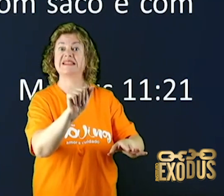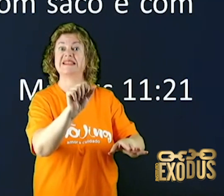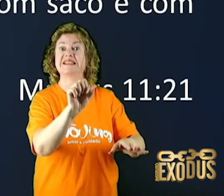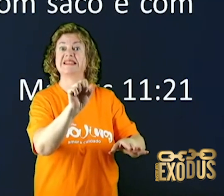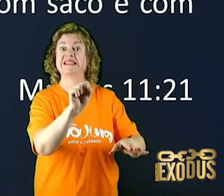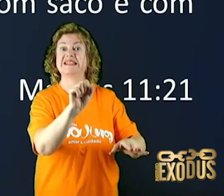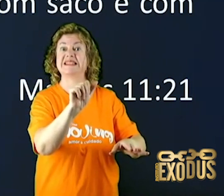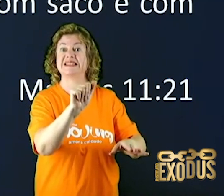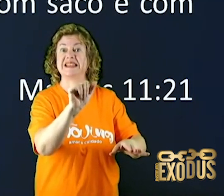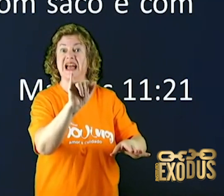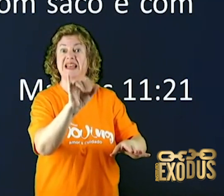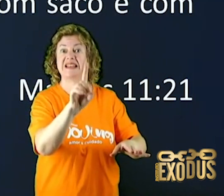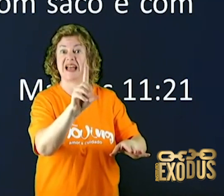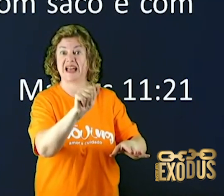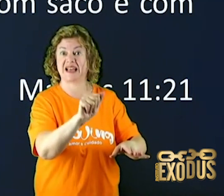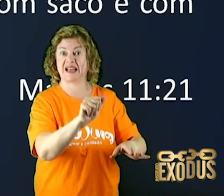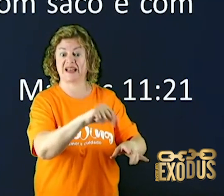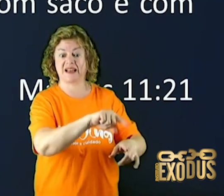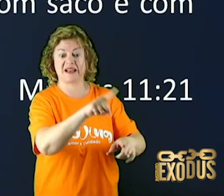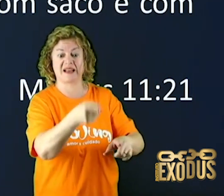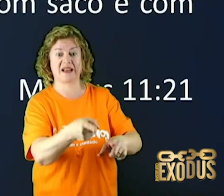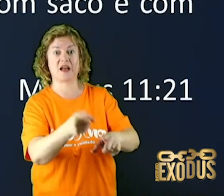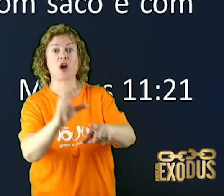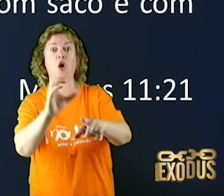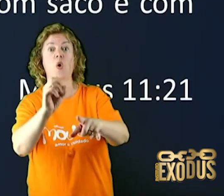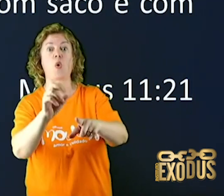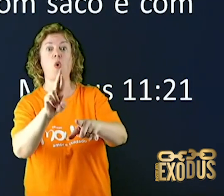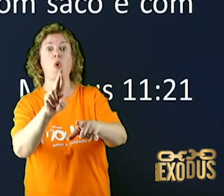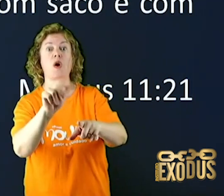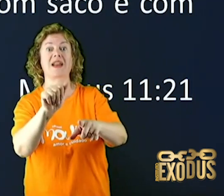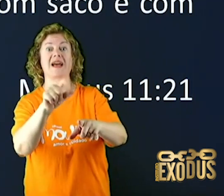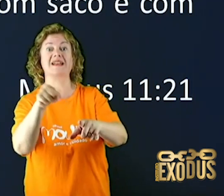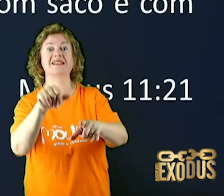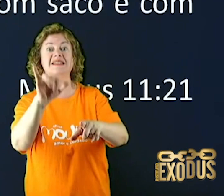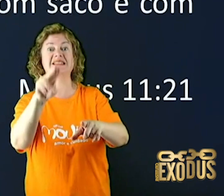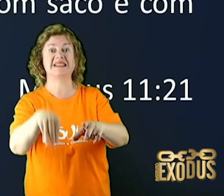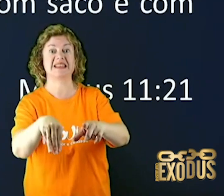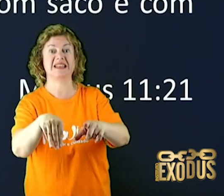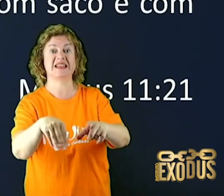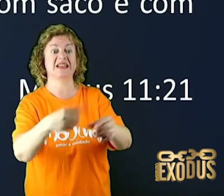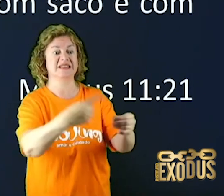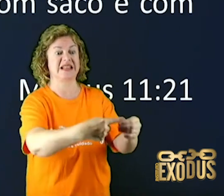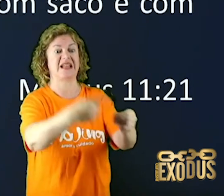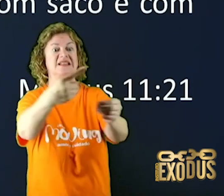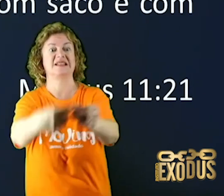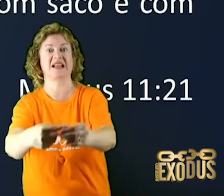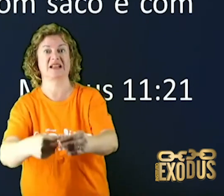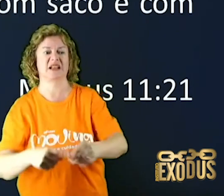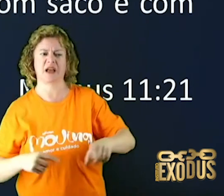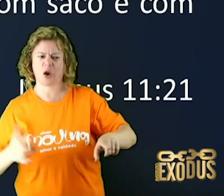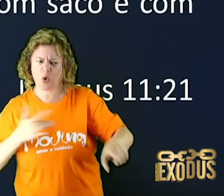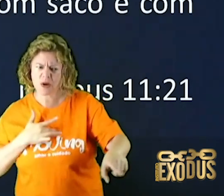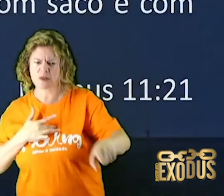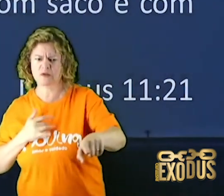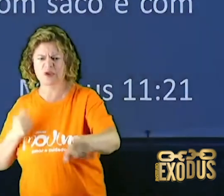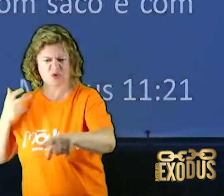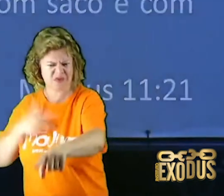vós fizeram, há muito que teriam se arrependido com saco e com